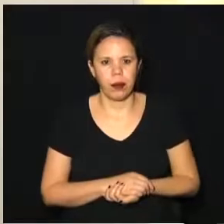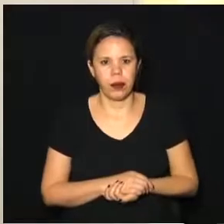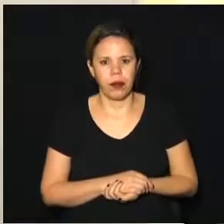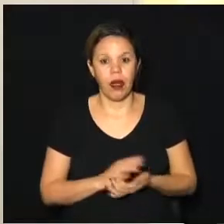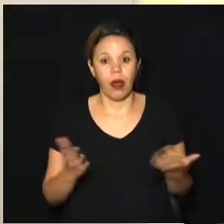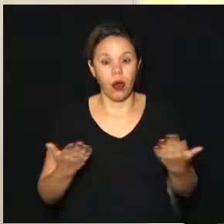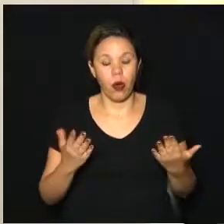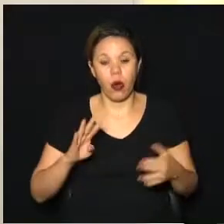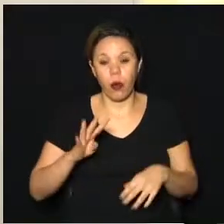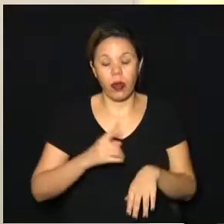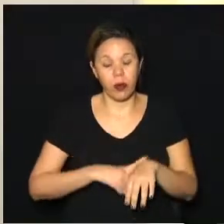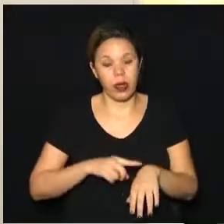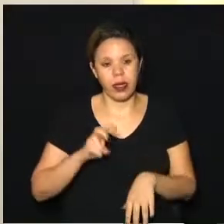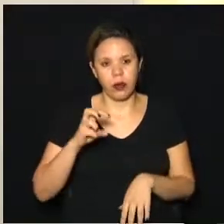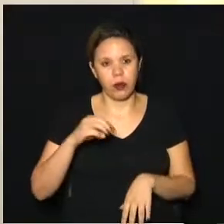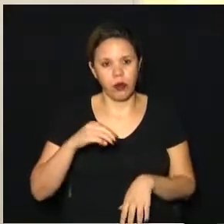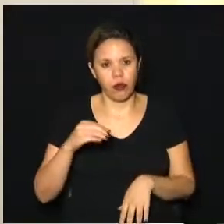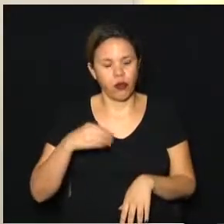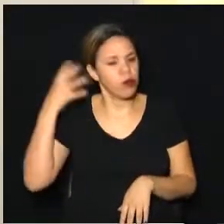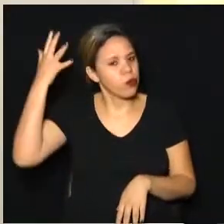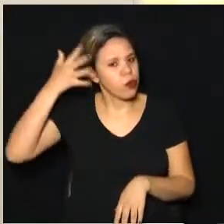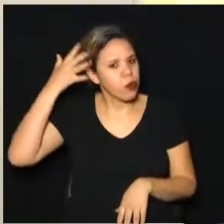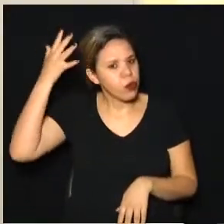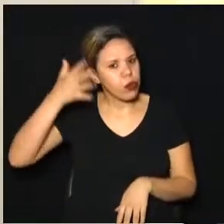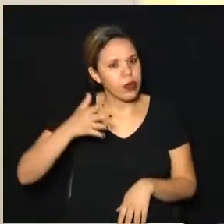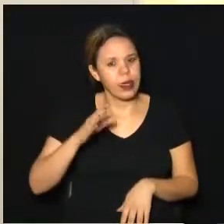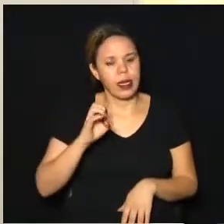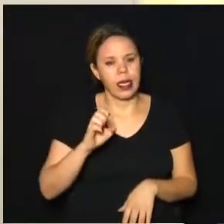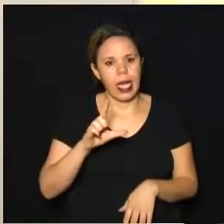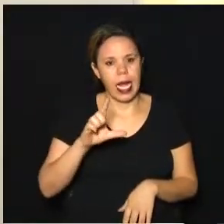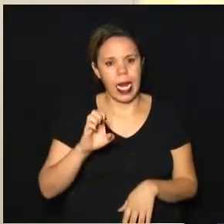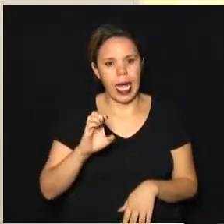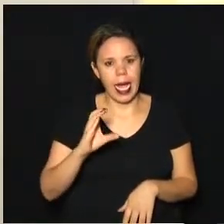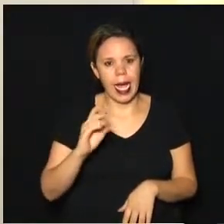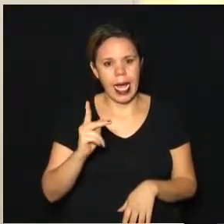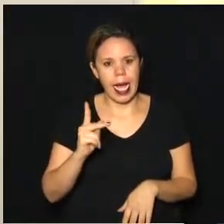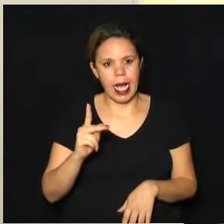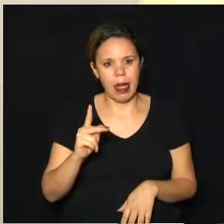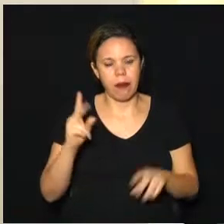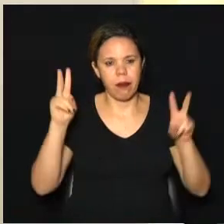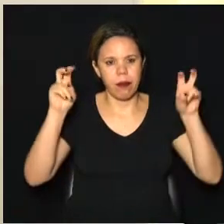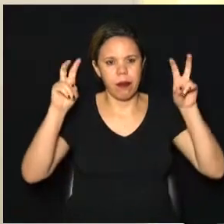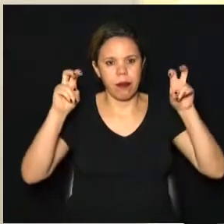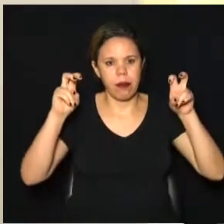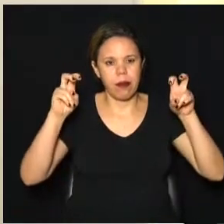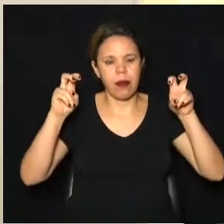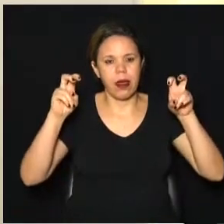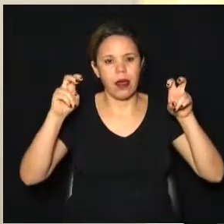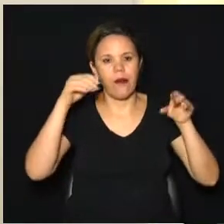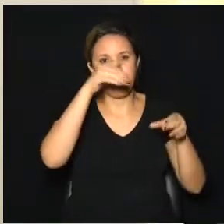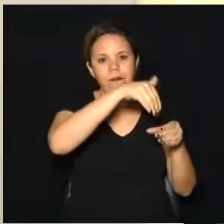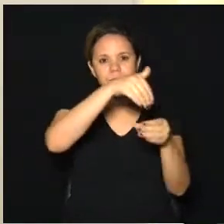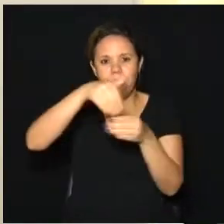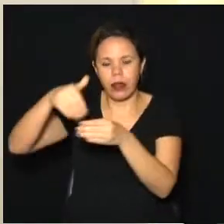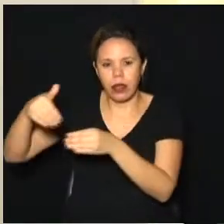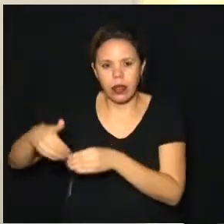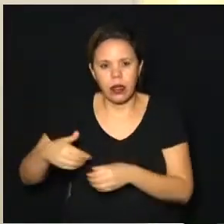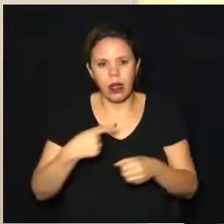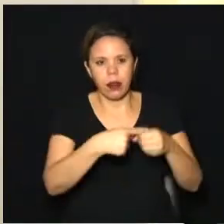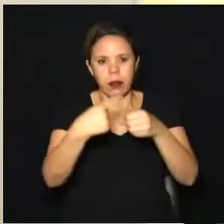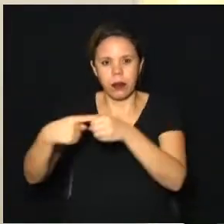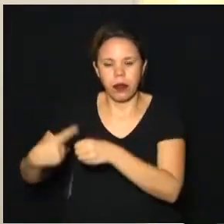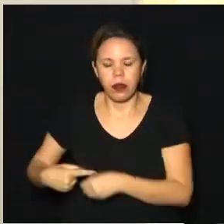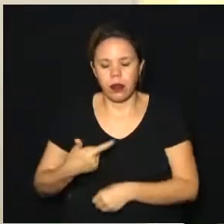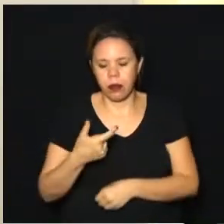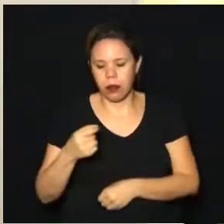vai acompanhar uma palestra promovida pela Elecamp com o tema Eleições Municipais 2020,